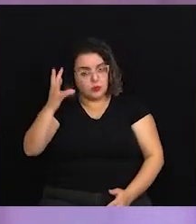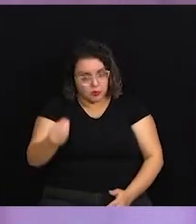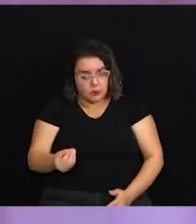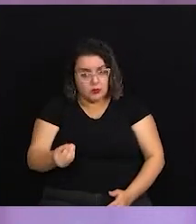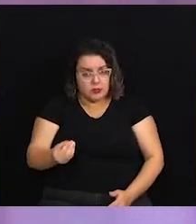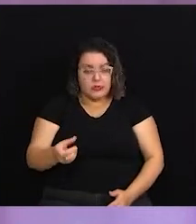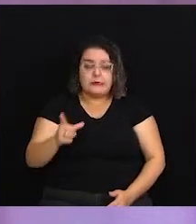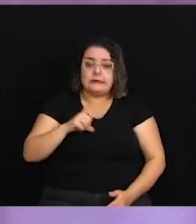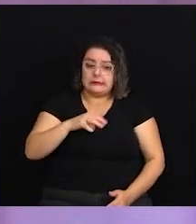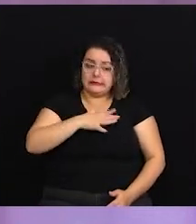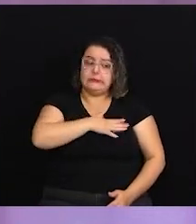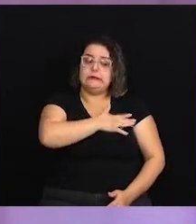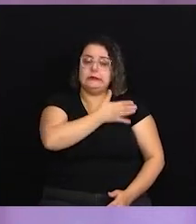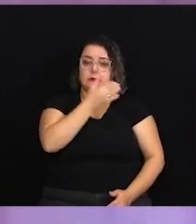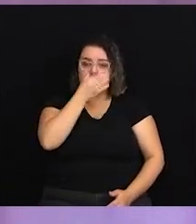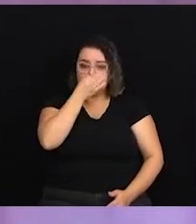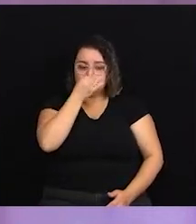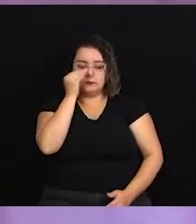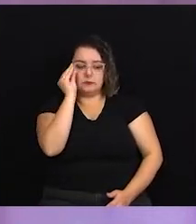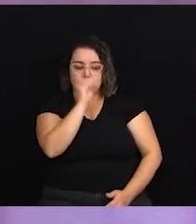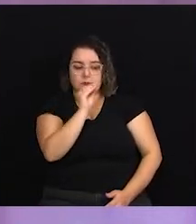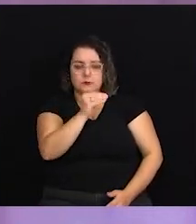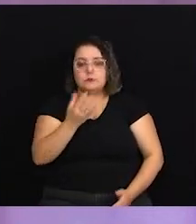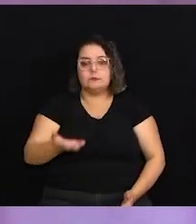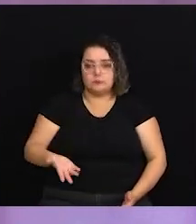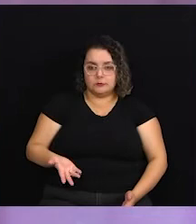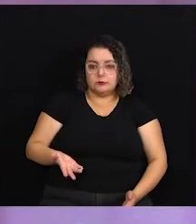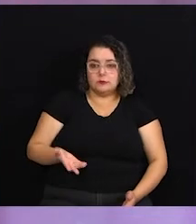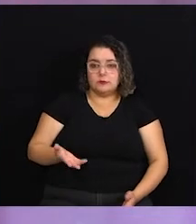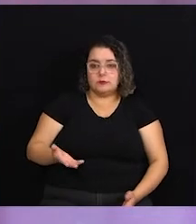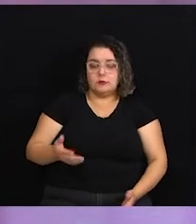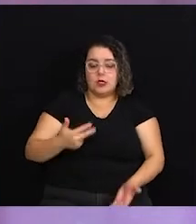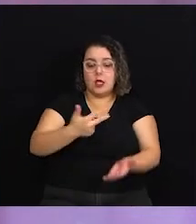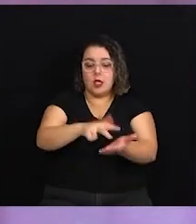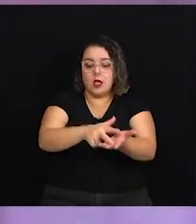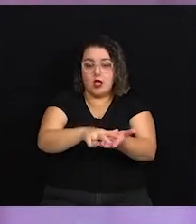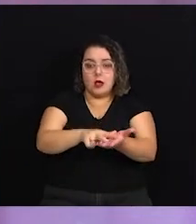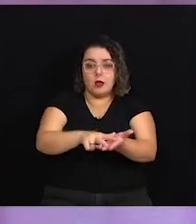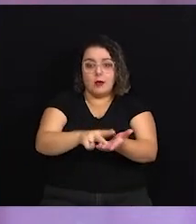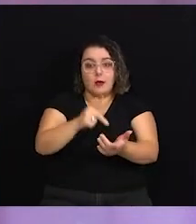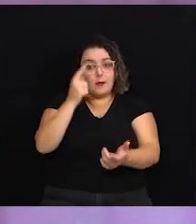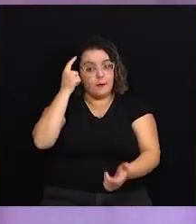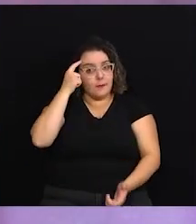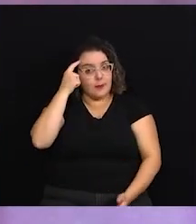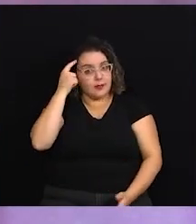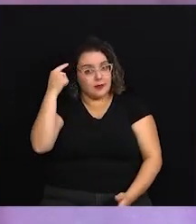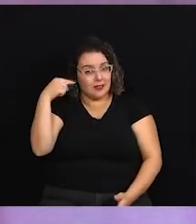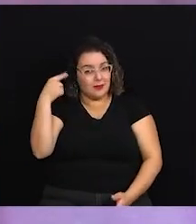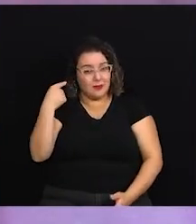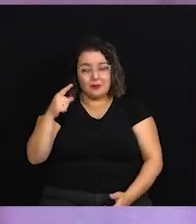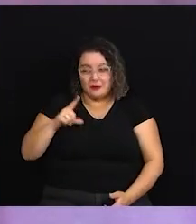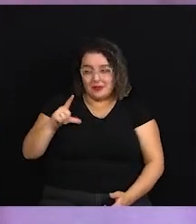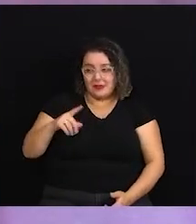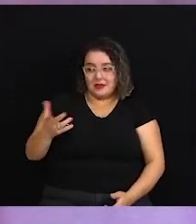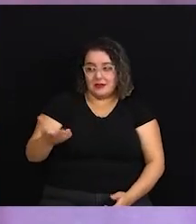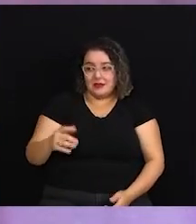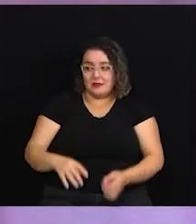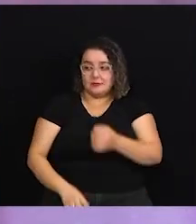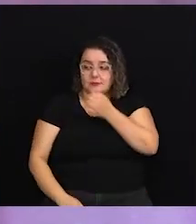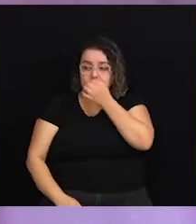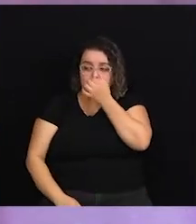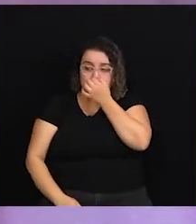existe muito preconceito tem gente que ainda associa a epilepsia a loucura tem isso